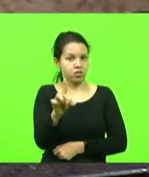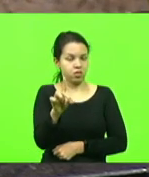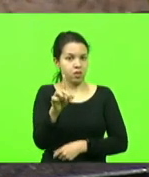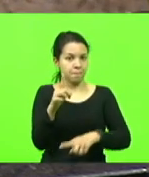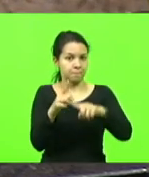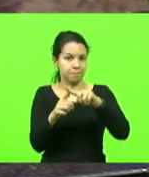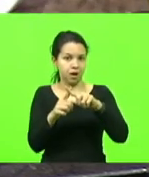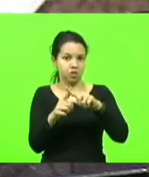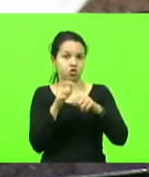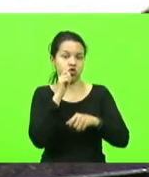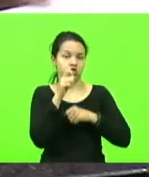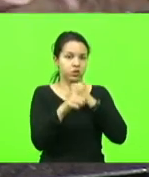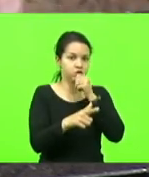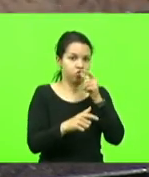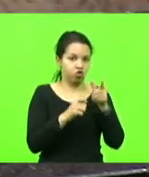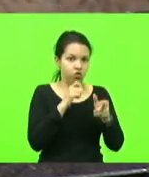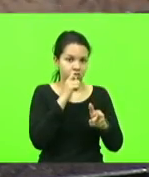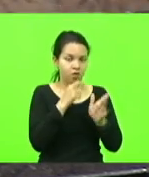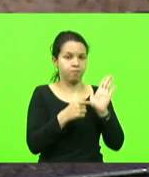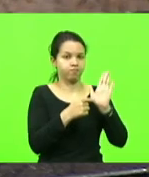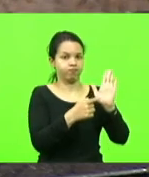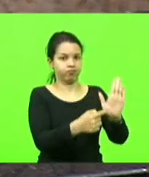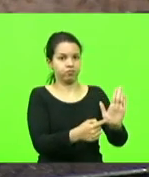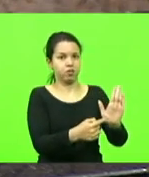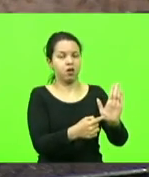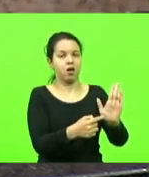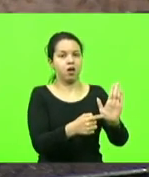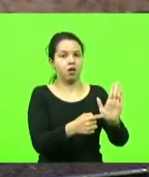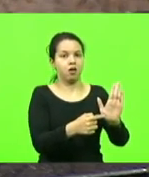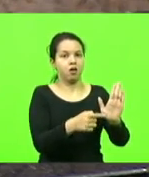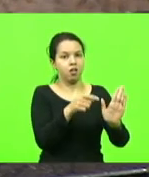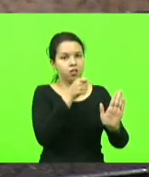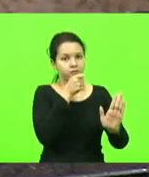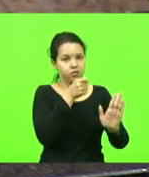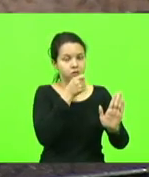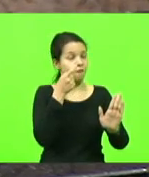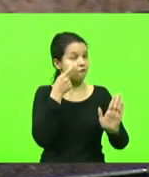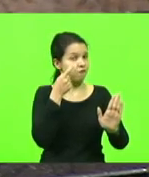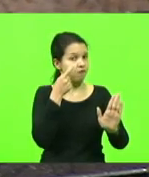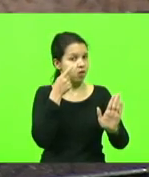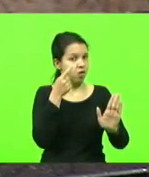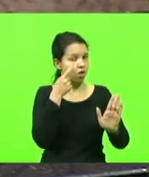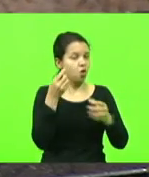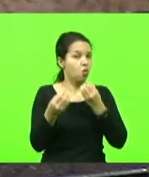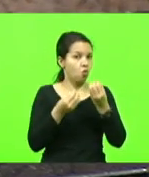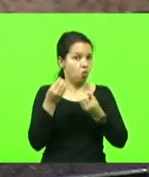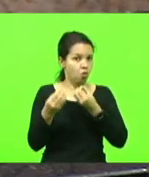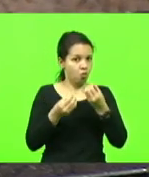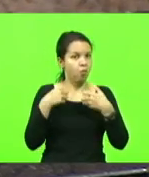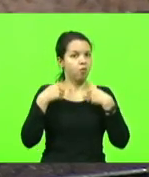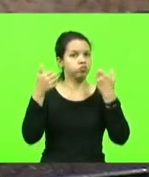tópicos para vocês verem o absurdo das denúncias que os alunos da UFSC fizeram.